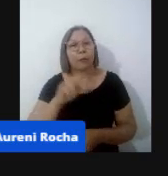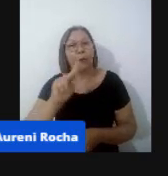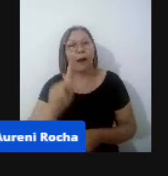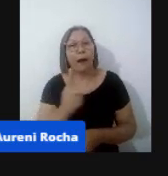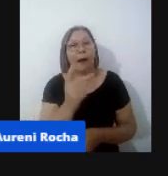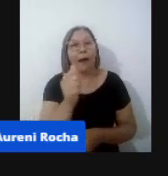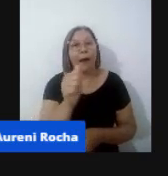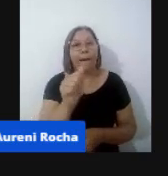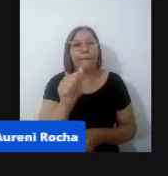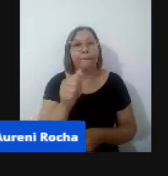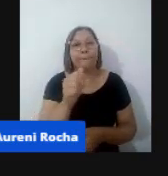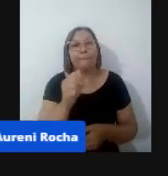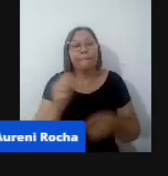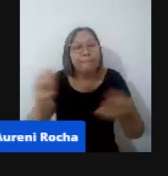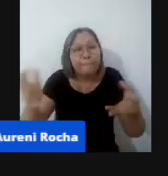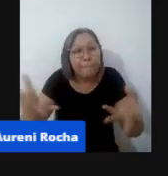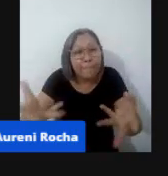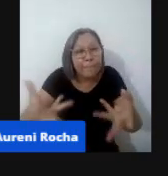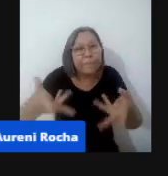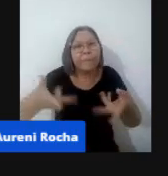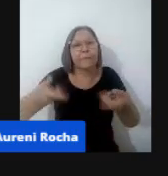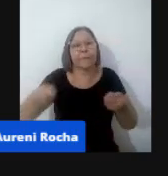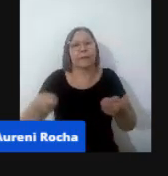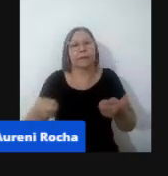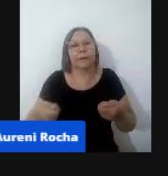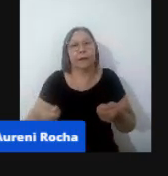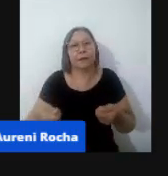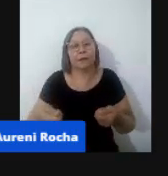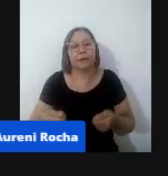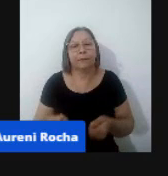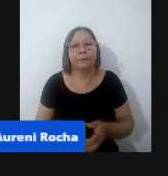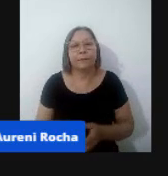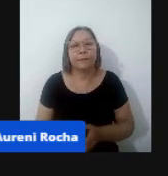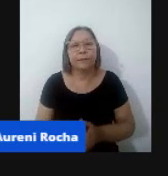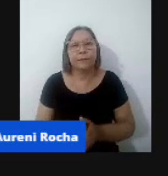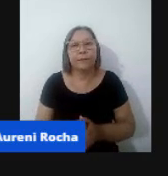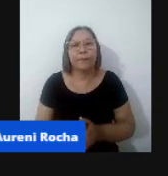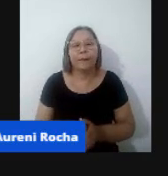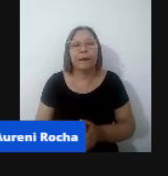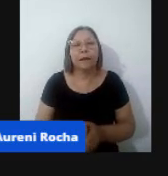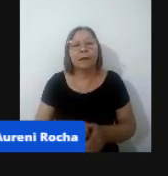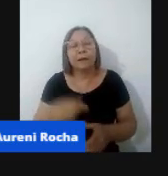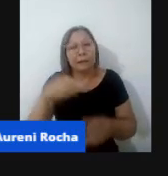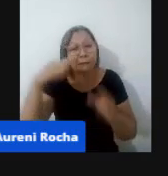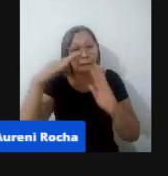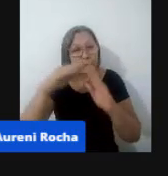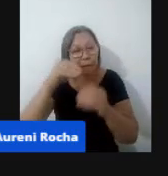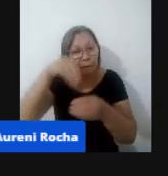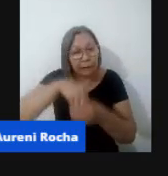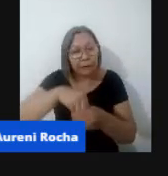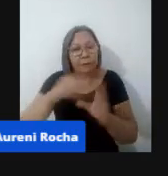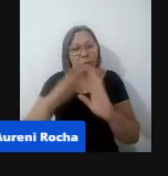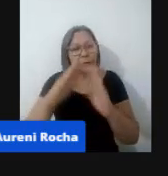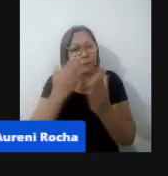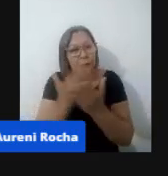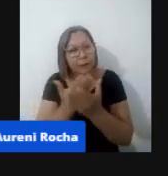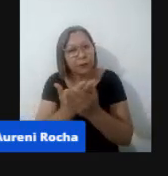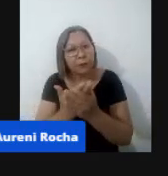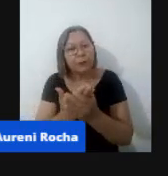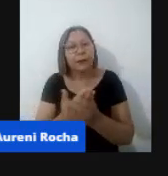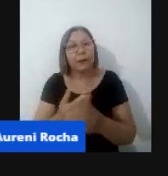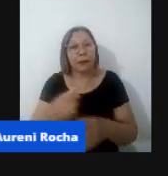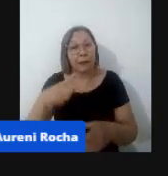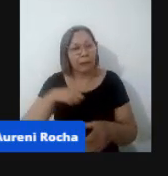comum a gente notar, principalmente dentro da unidade escolar, os comprometimentos que essa criança possui.